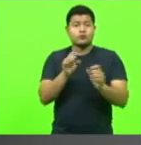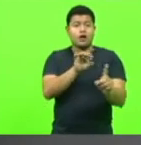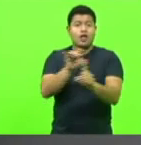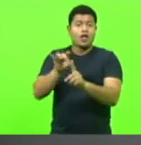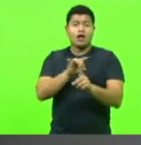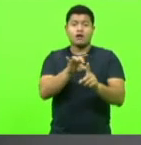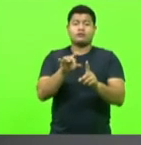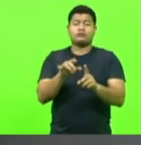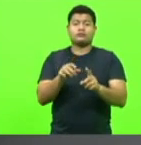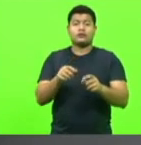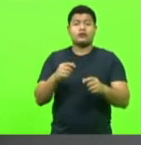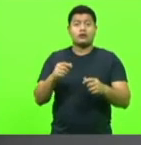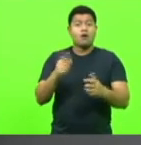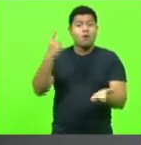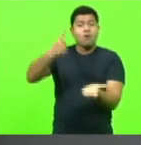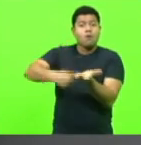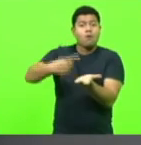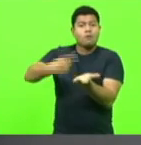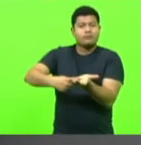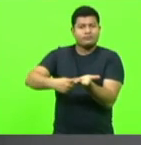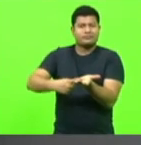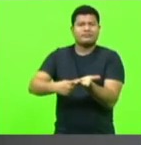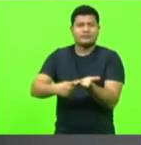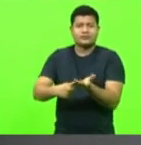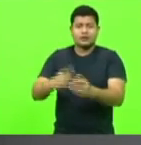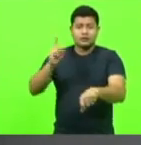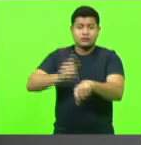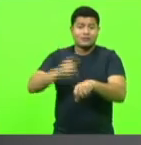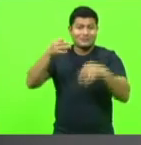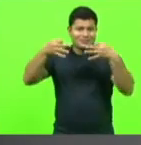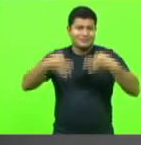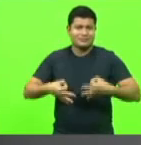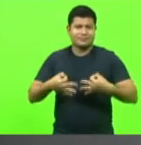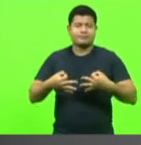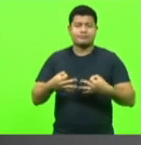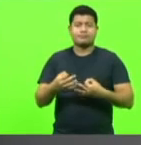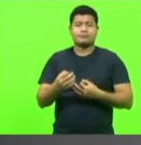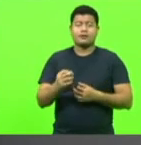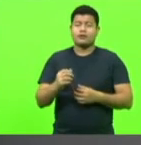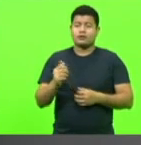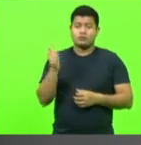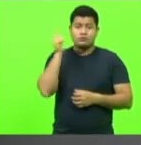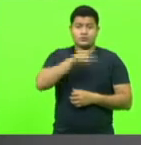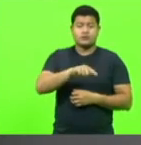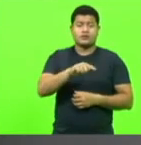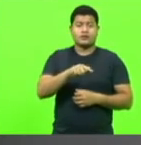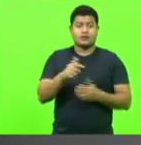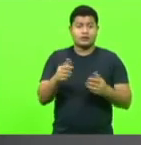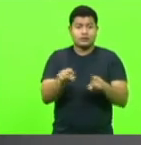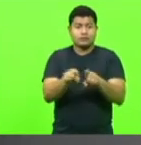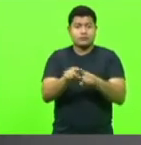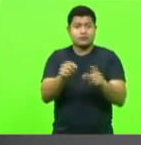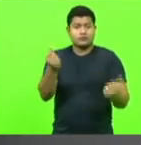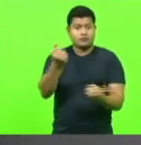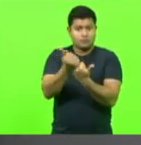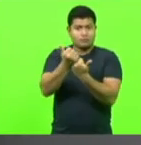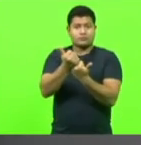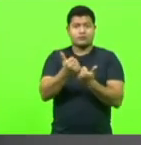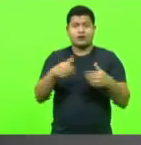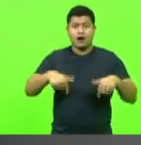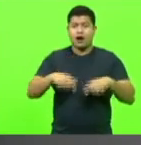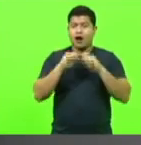os membros da comissão nós vamos programar então o momento exato para que isso possa acontecer com apoio da casa